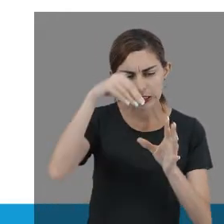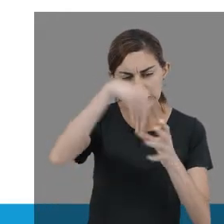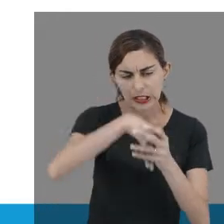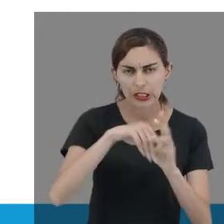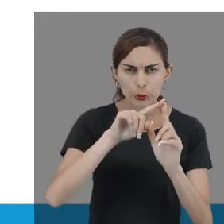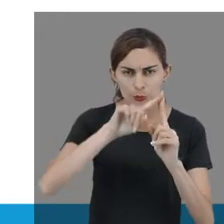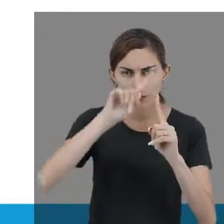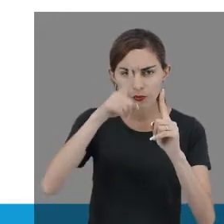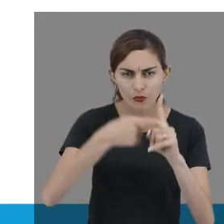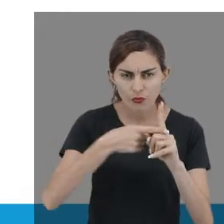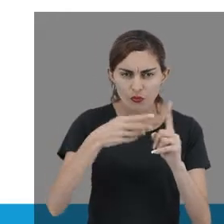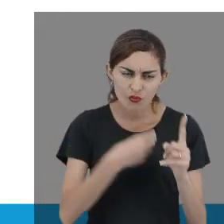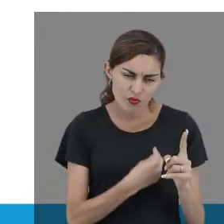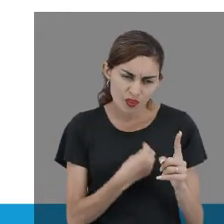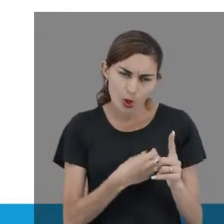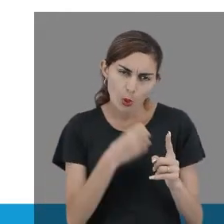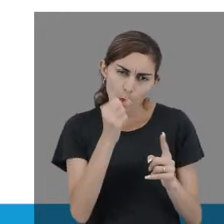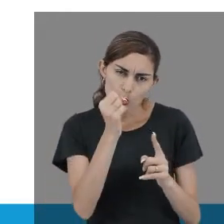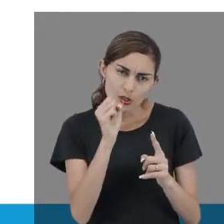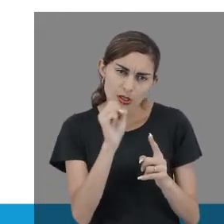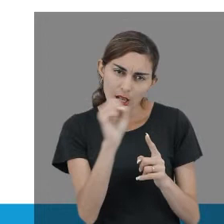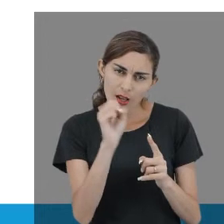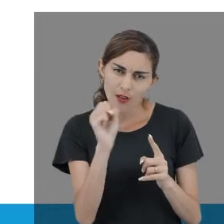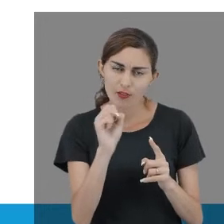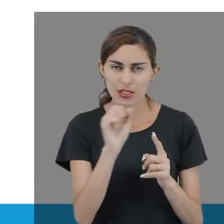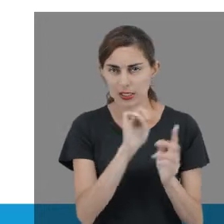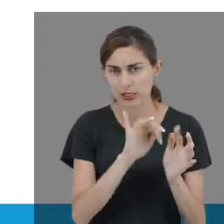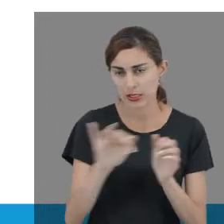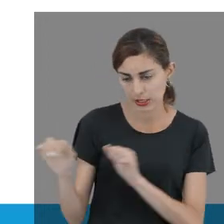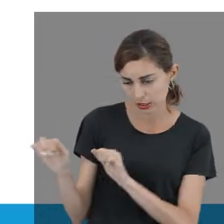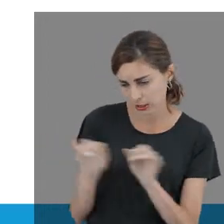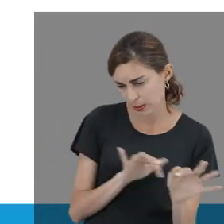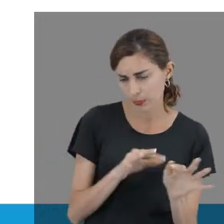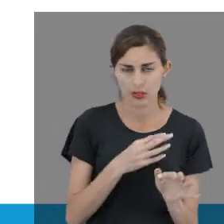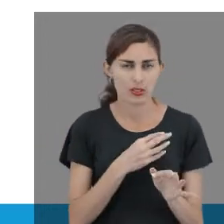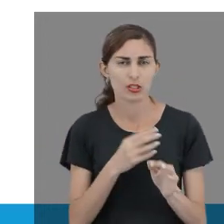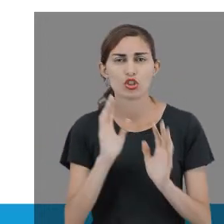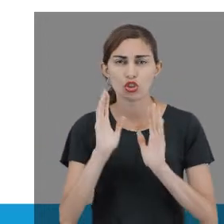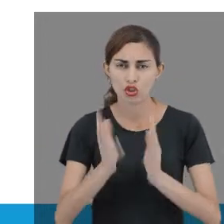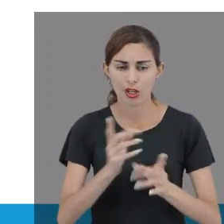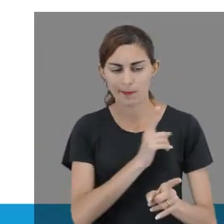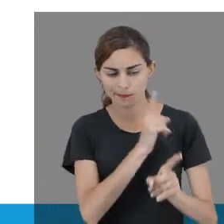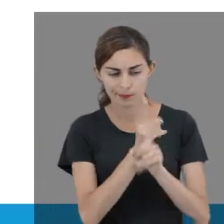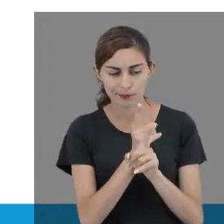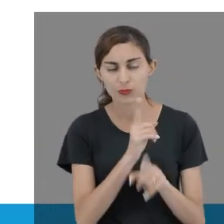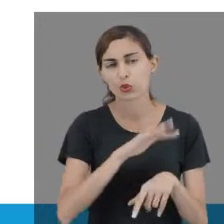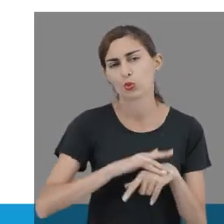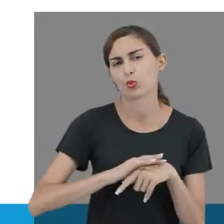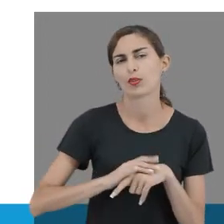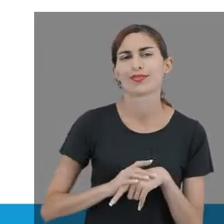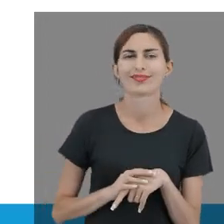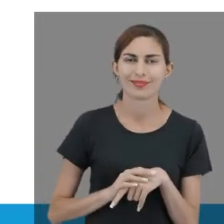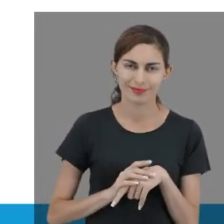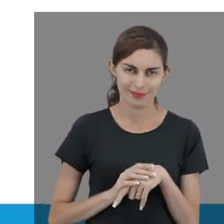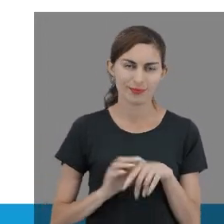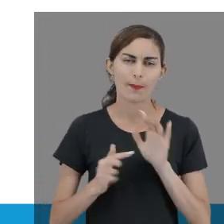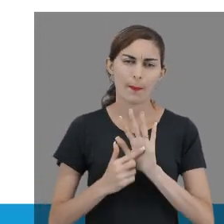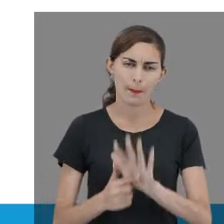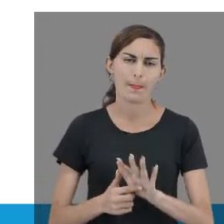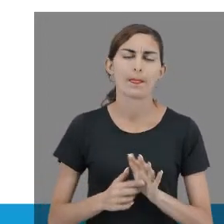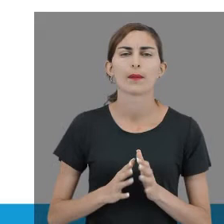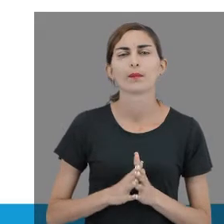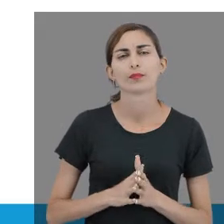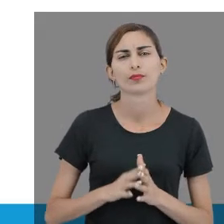de vida embrionária, que na imagem apresente uma das alterações mais frequentes da síndrome,